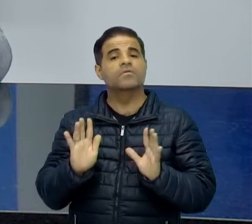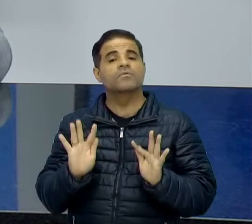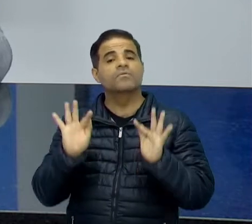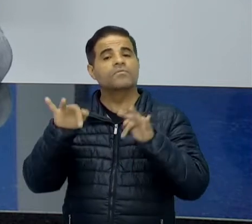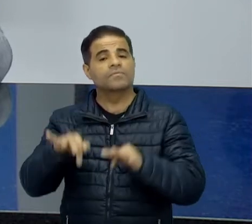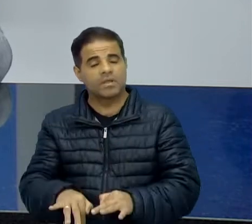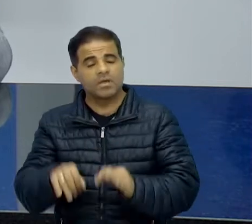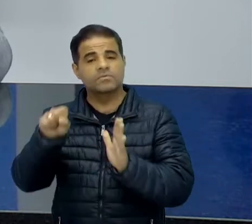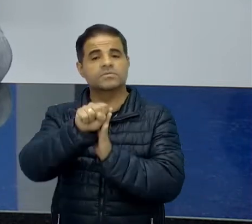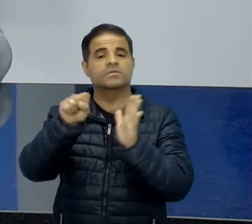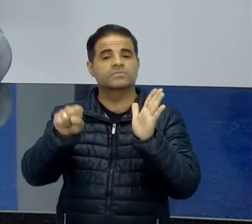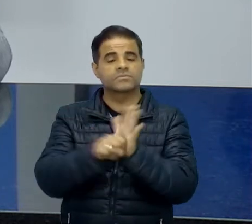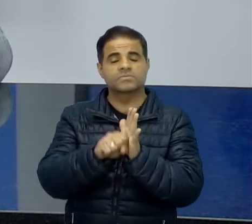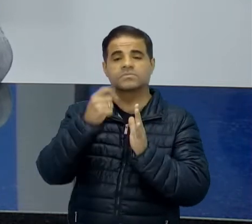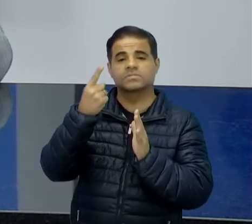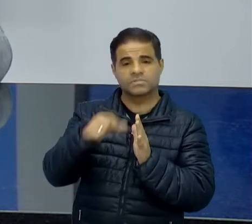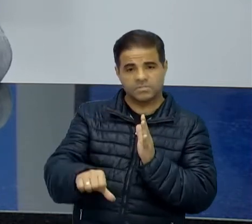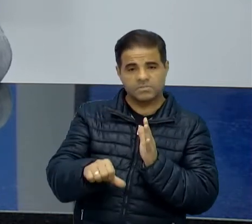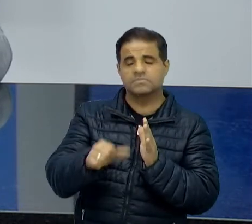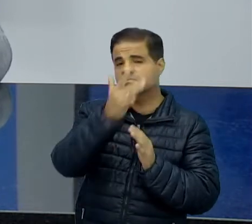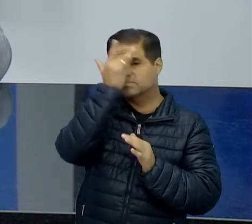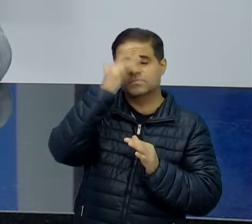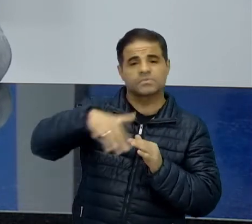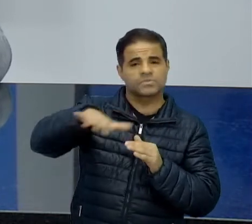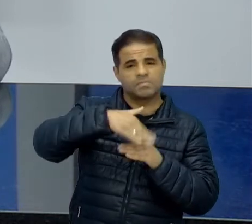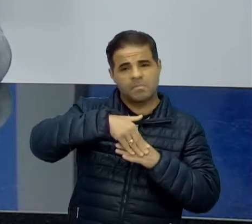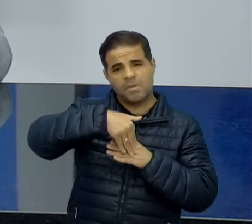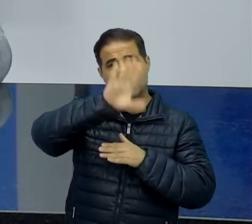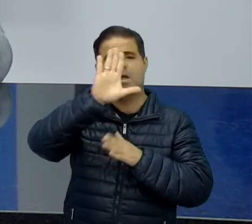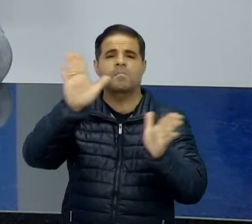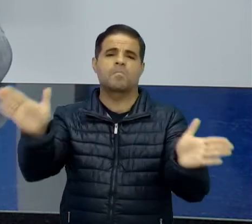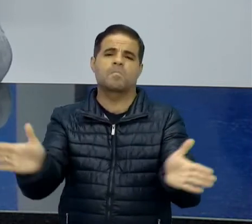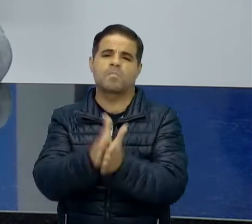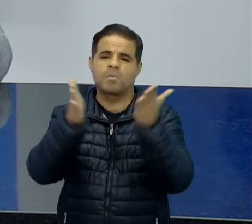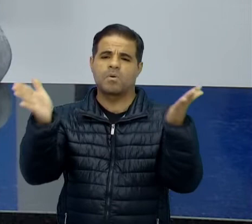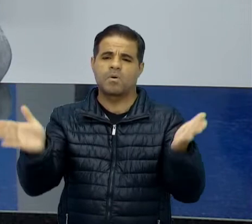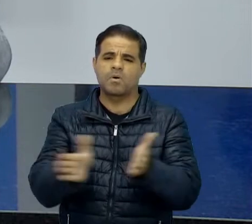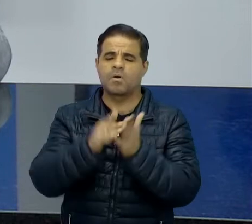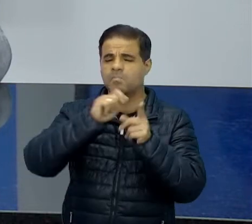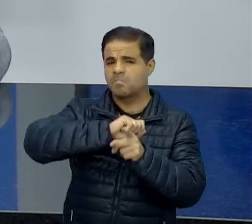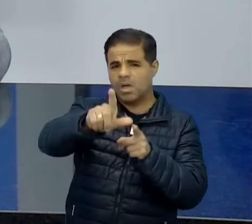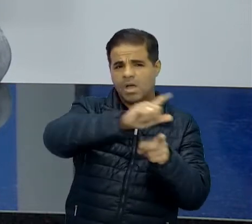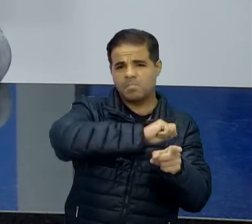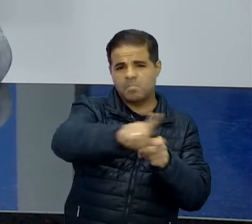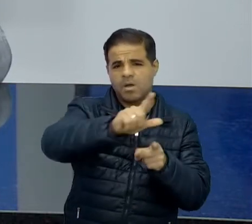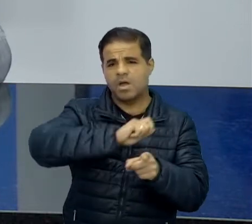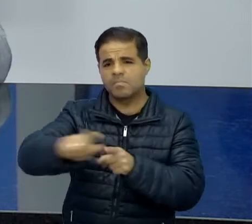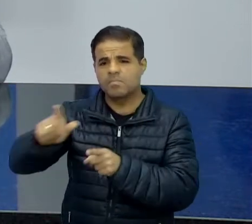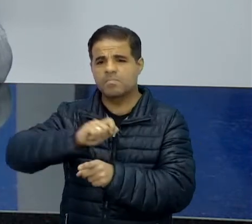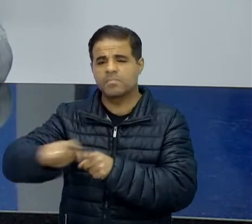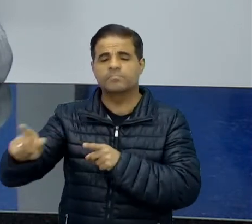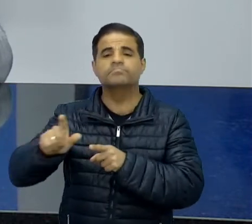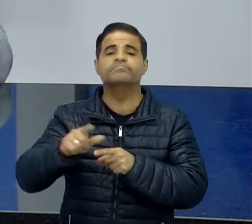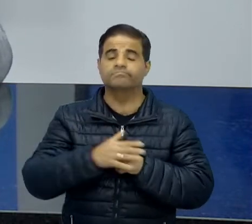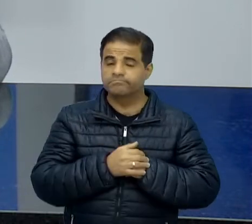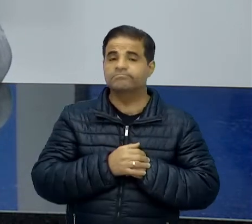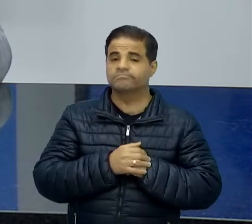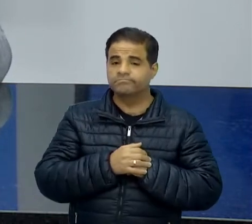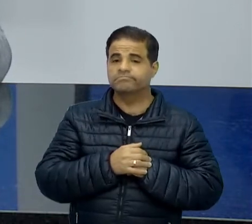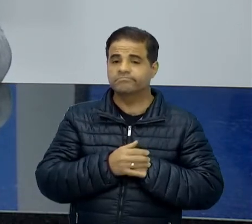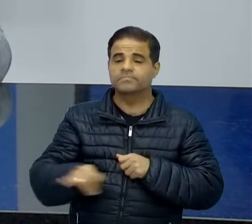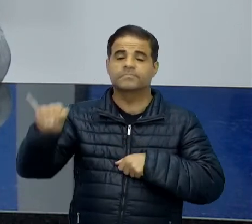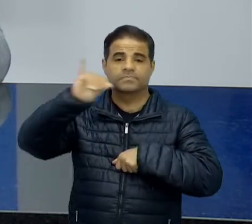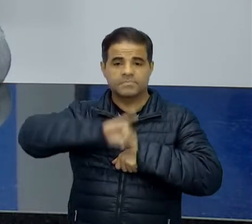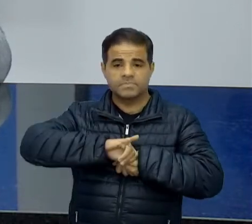XIX e começo do século XX, as populações mais pobres foram expulsas do centro da cidade, né? E esse centro